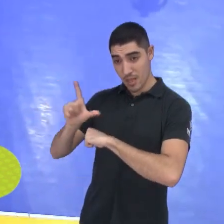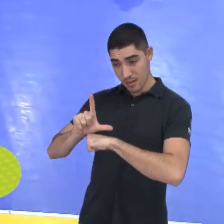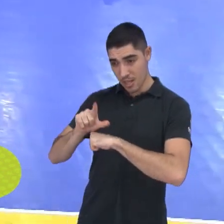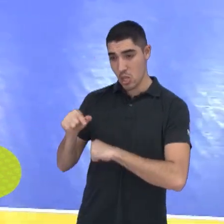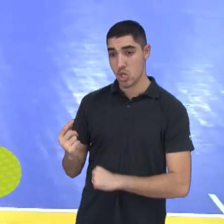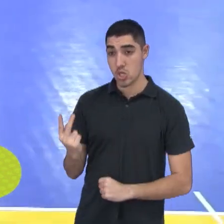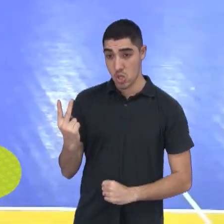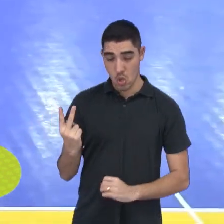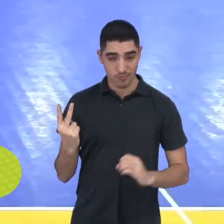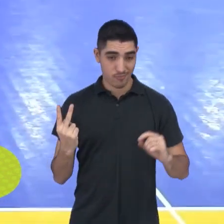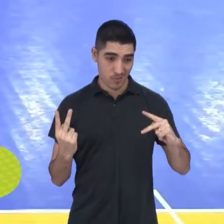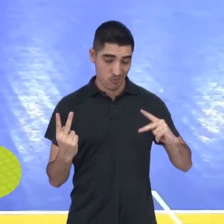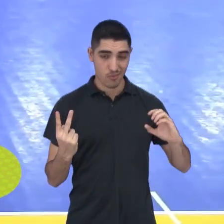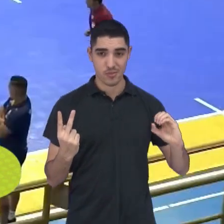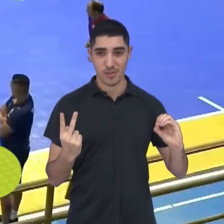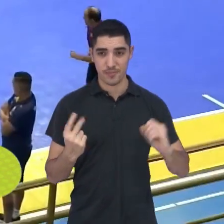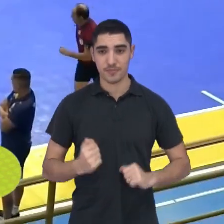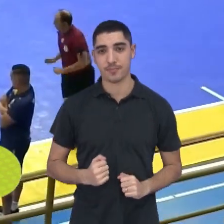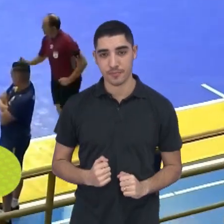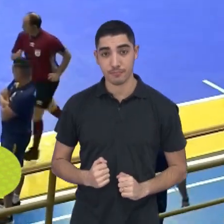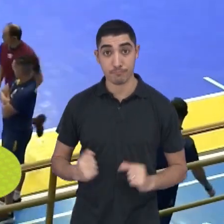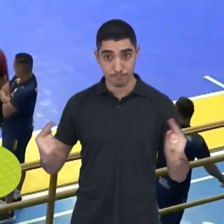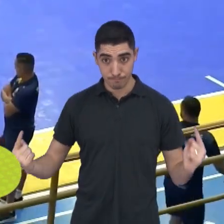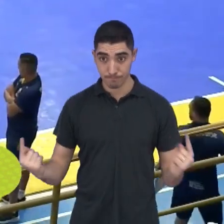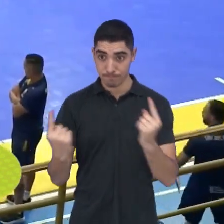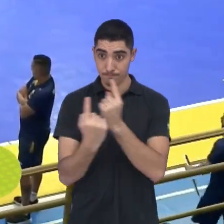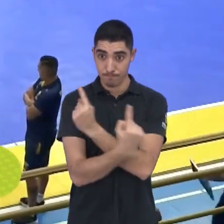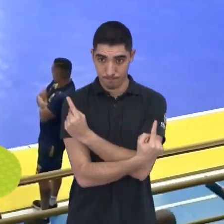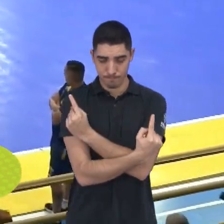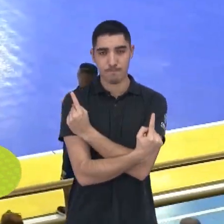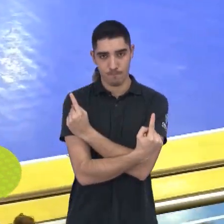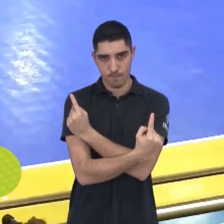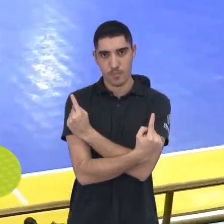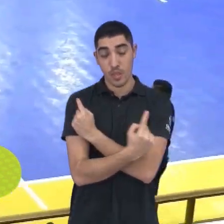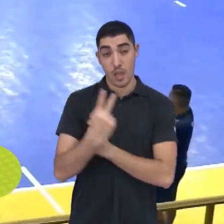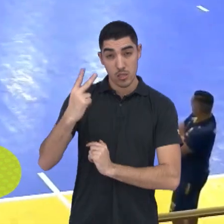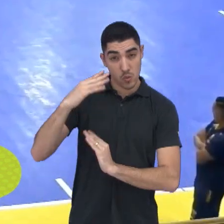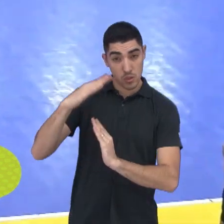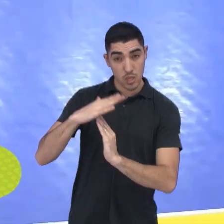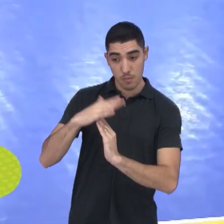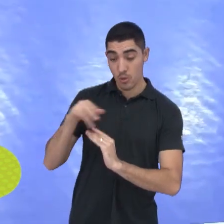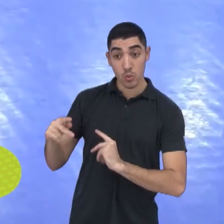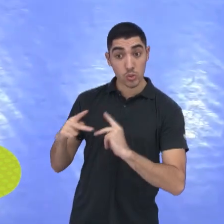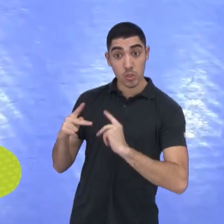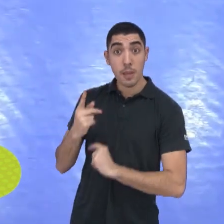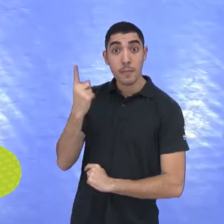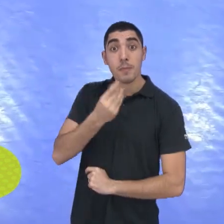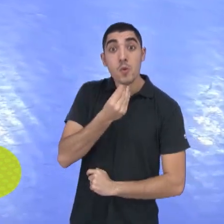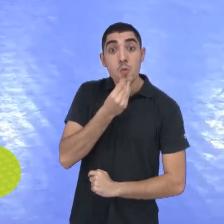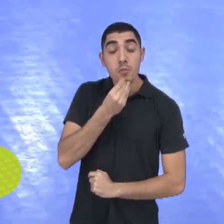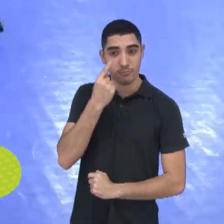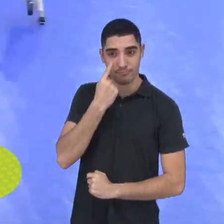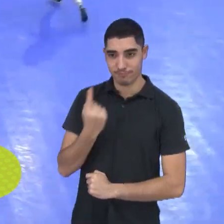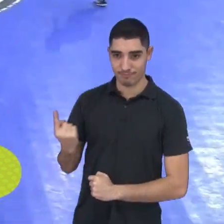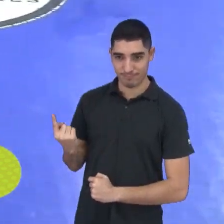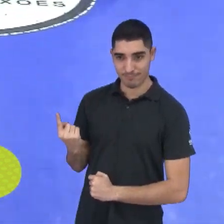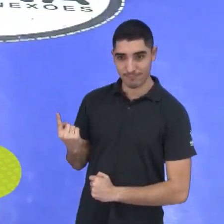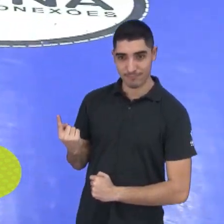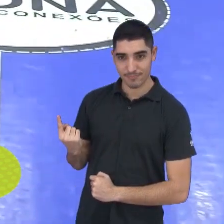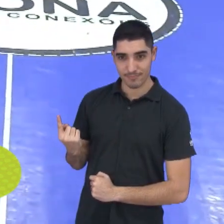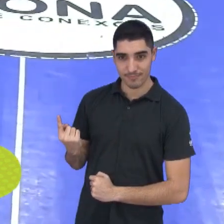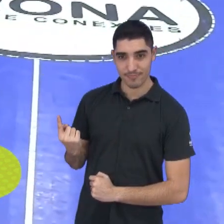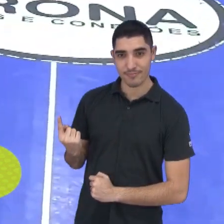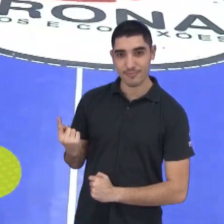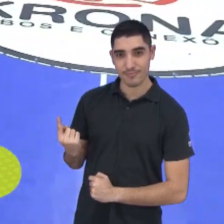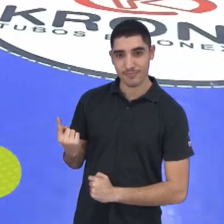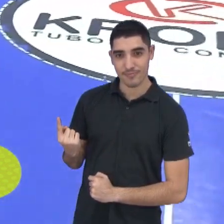São Lourenço, 2-0. A primeira chance do segundo tempo foi do São José pela direita. Gomes dominou de costas,